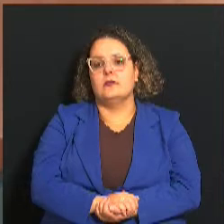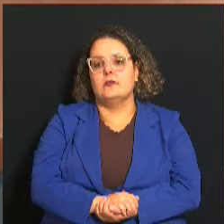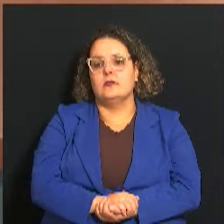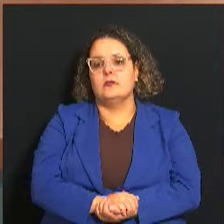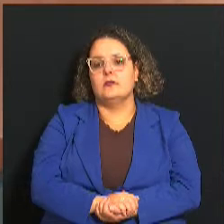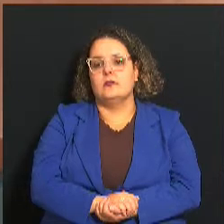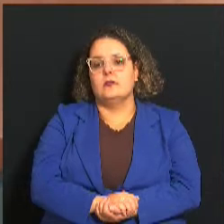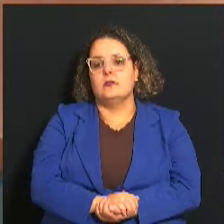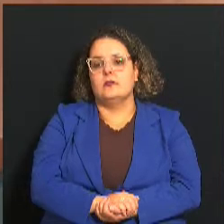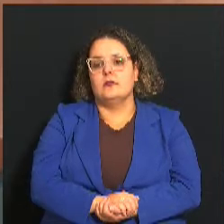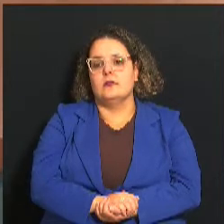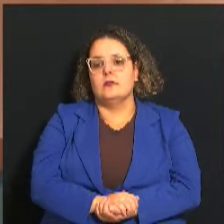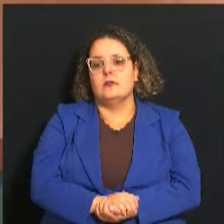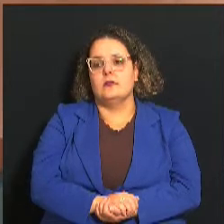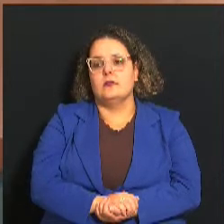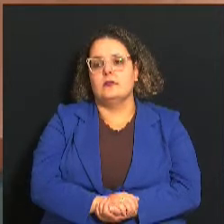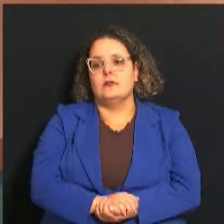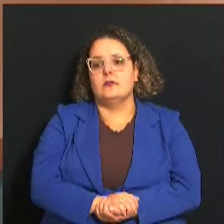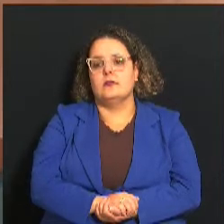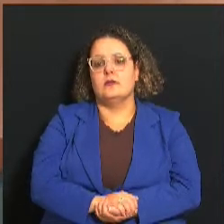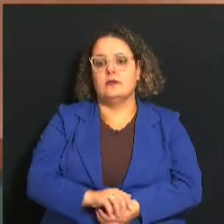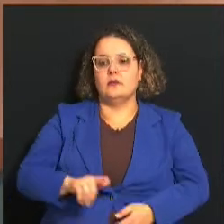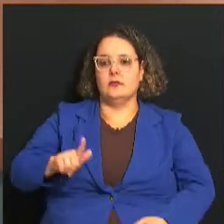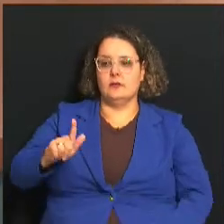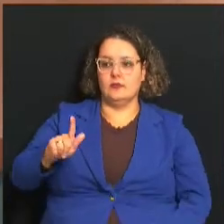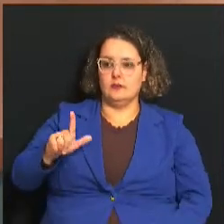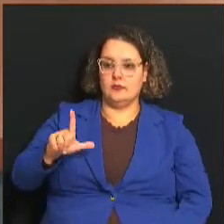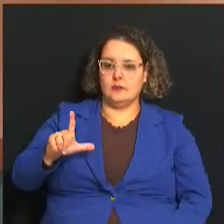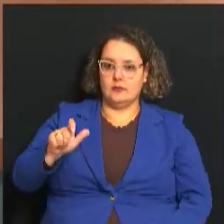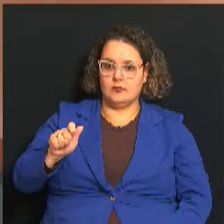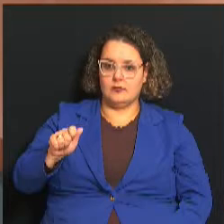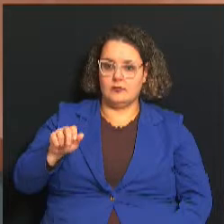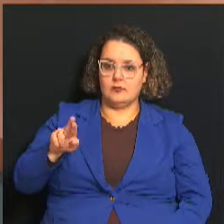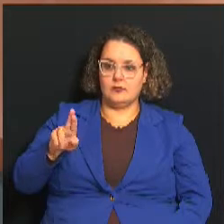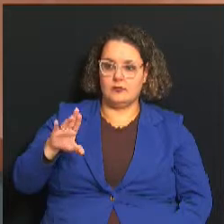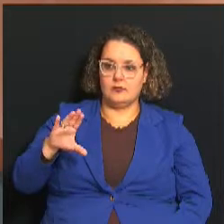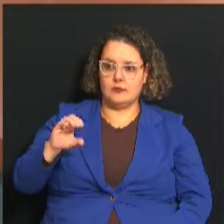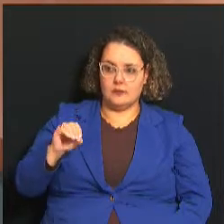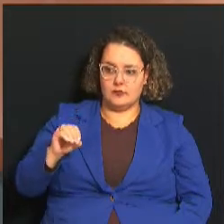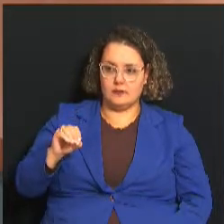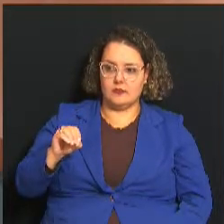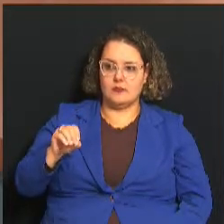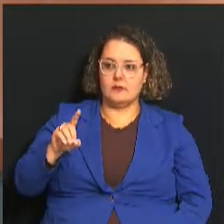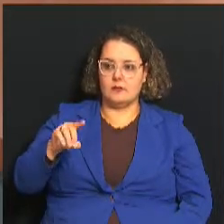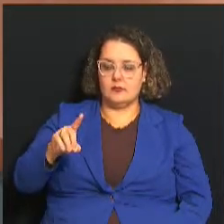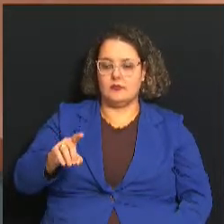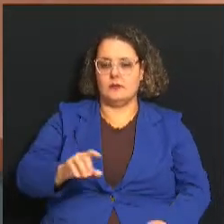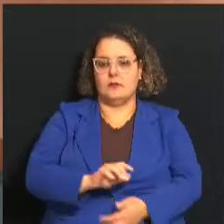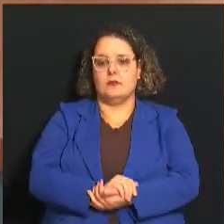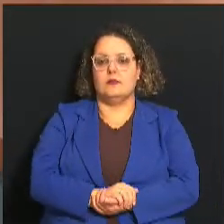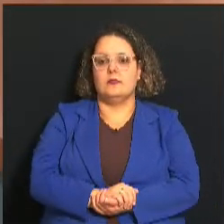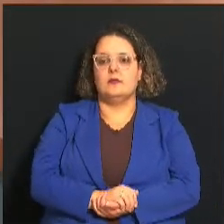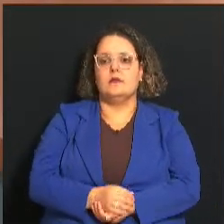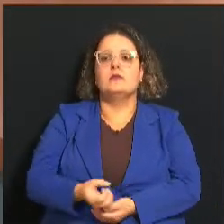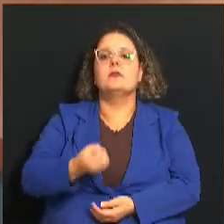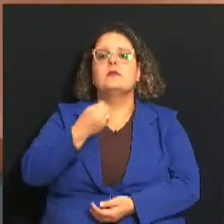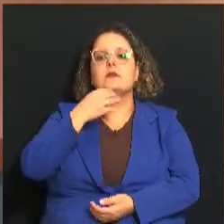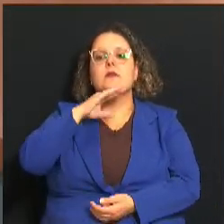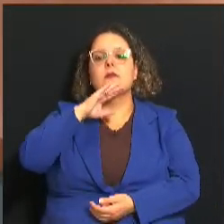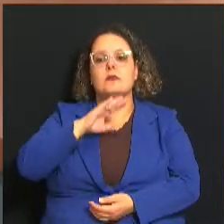Só para corrigir, o meu nome é Glauco. Glauco. É meio confuso, mas é esse. Perfeito. Bom, boa tarde a